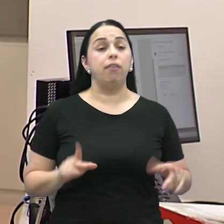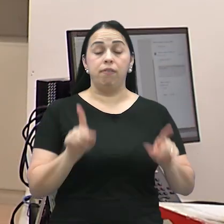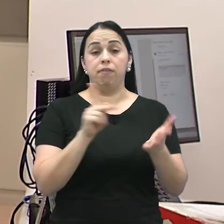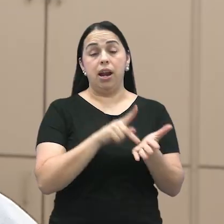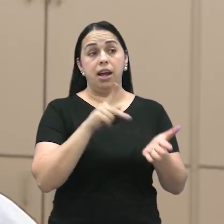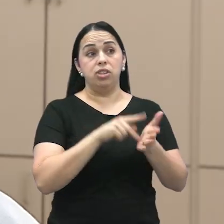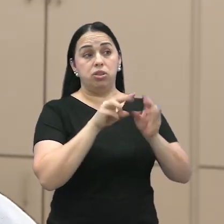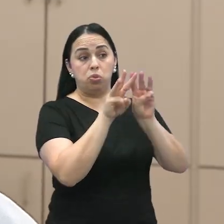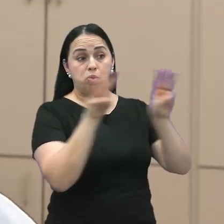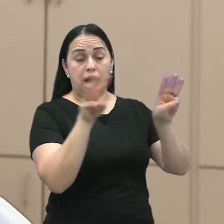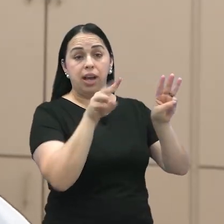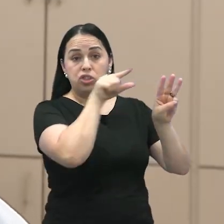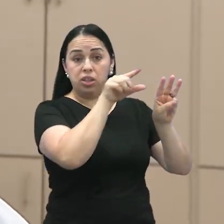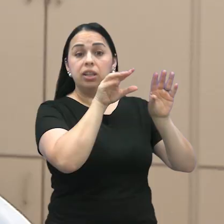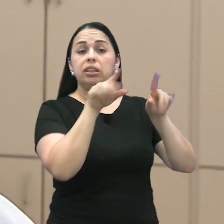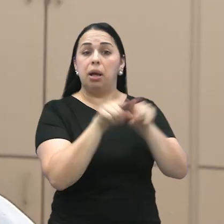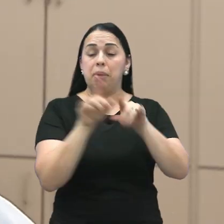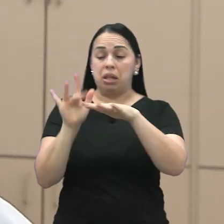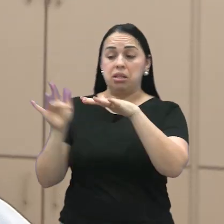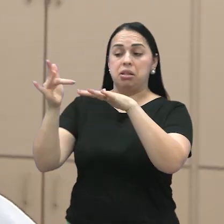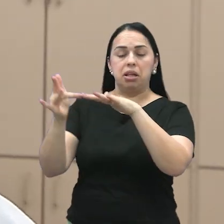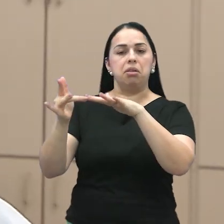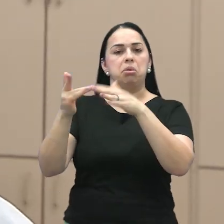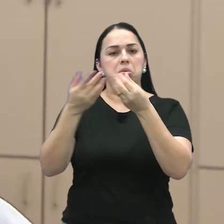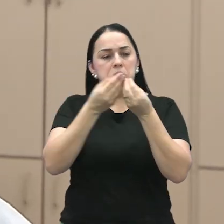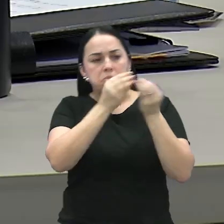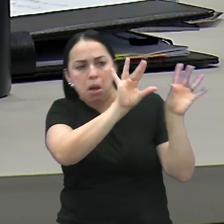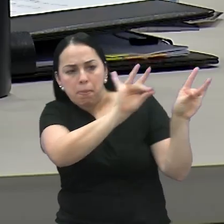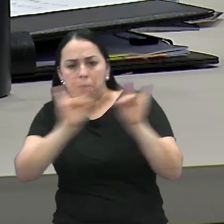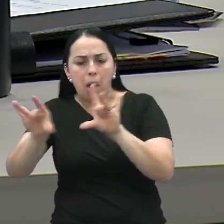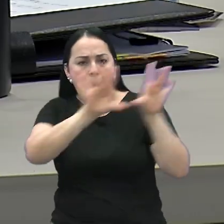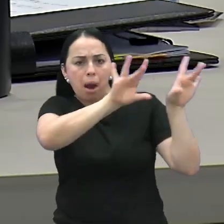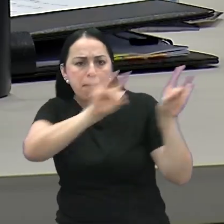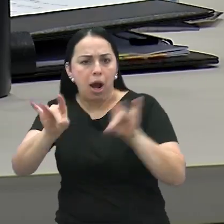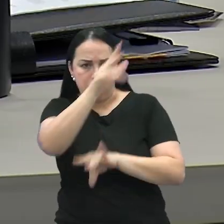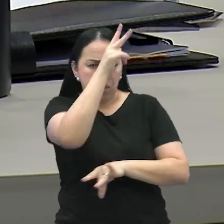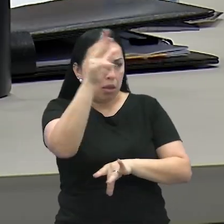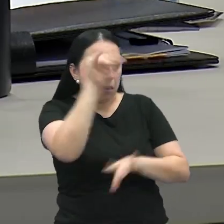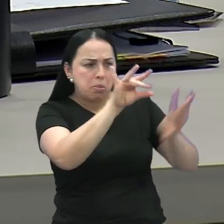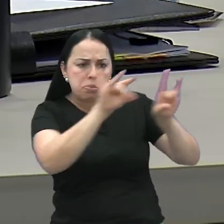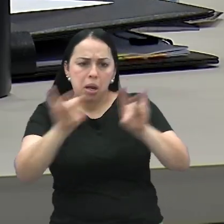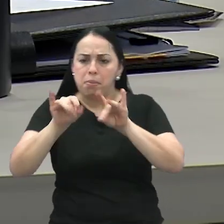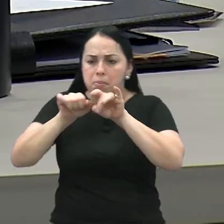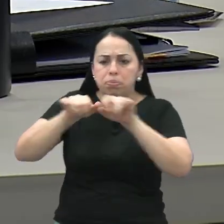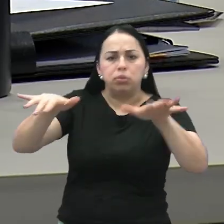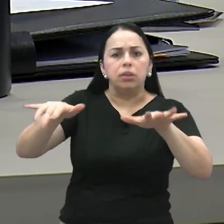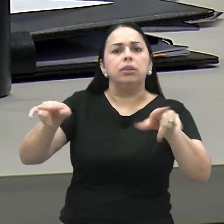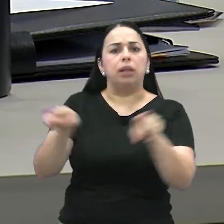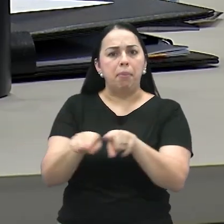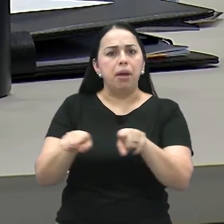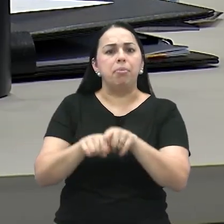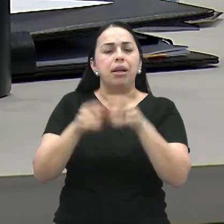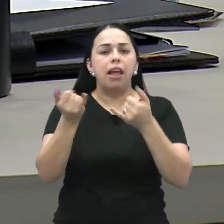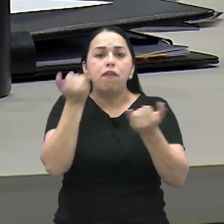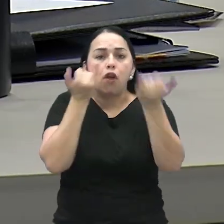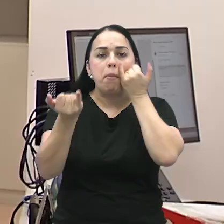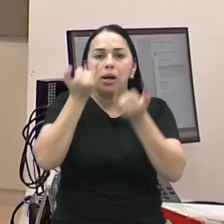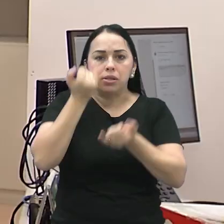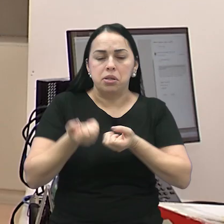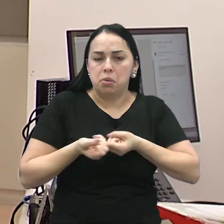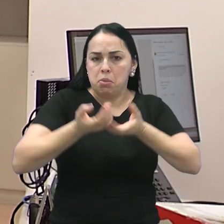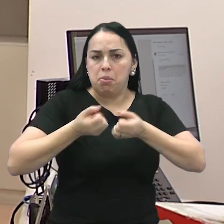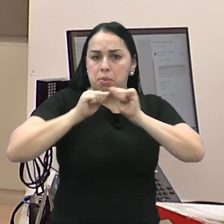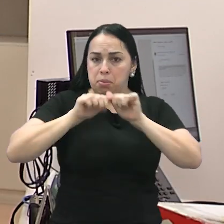dos Campos. O vereador ainda destacou que a Câmara também pode ajudar na triagem do atendimento dos pacientes com câncer.